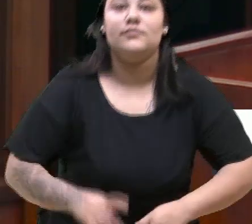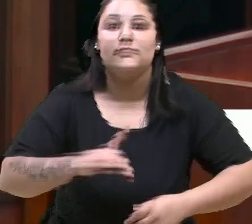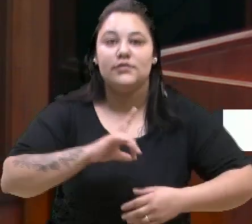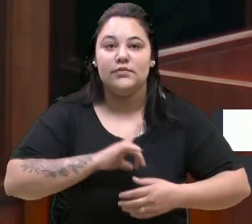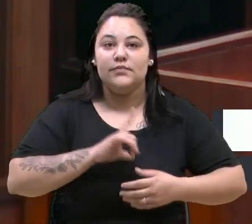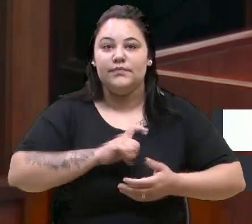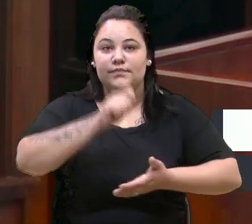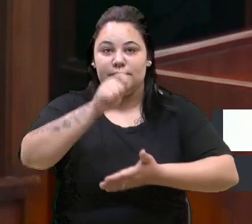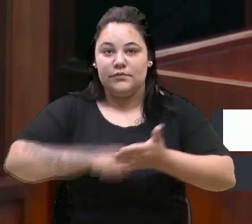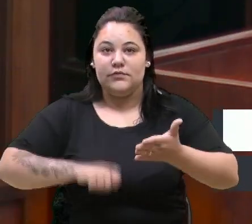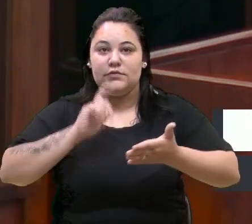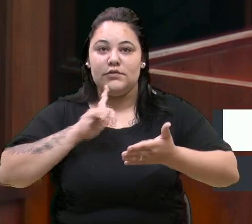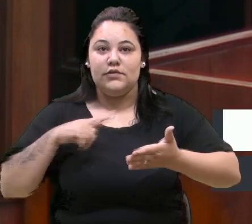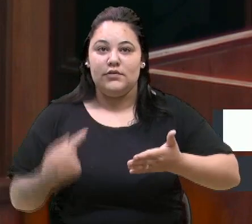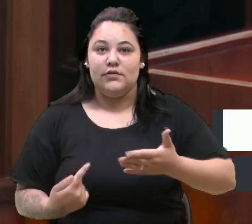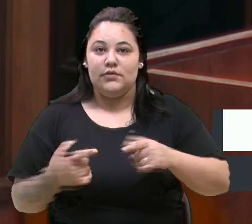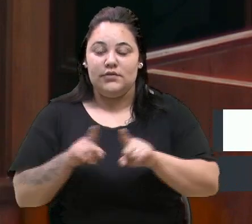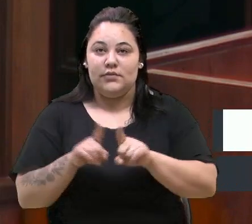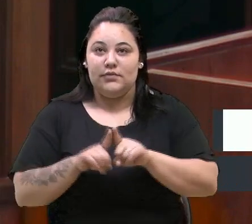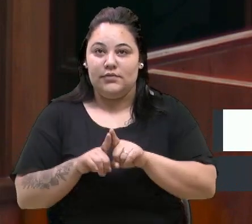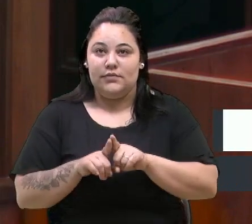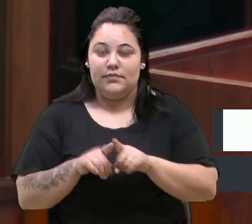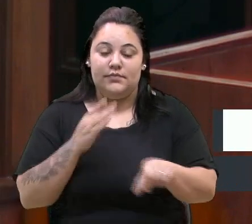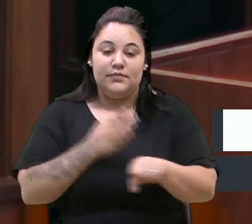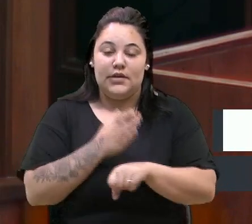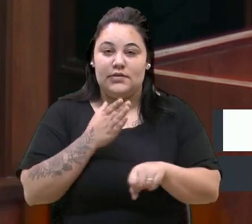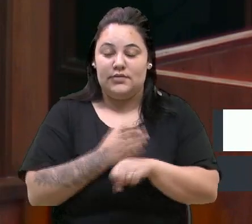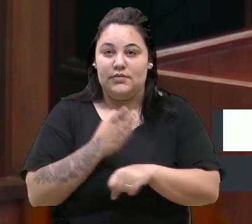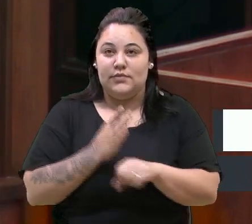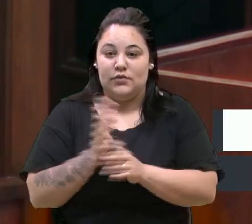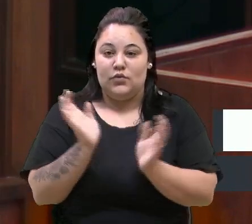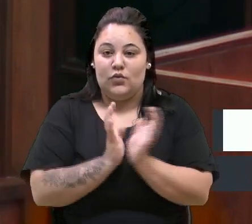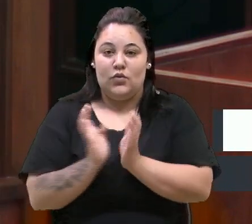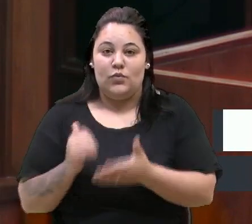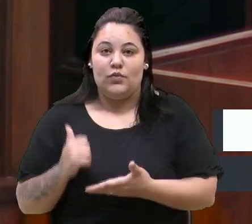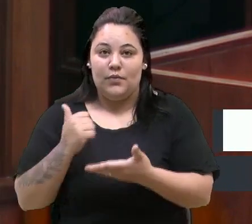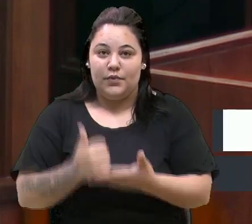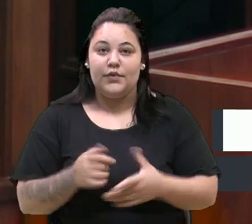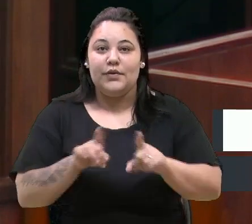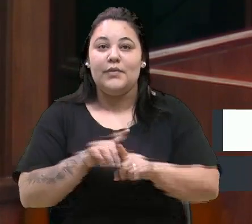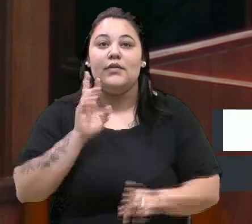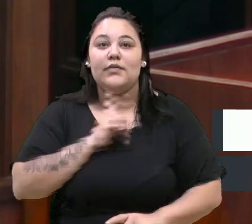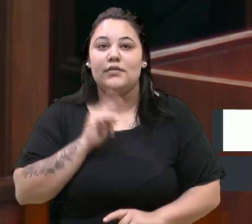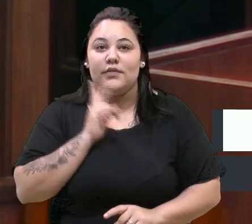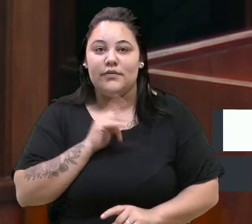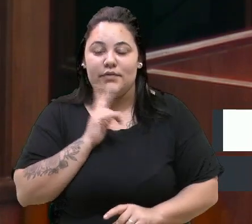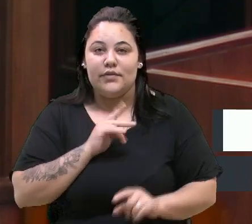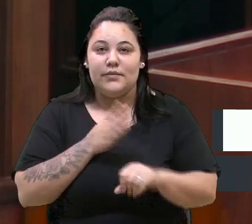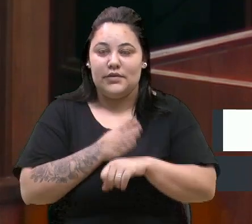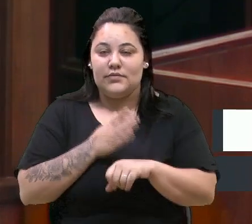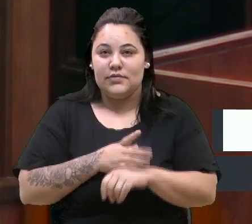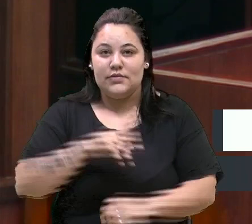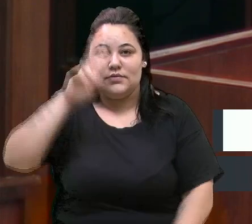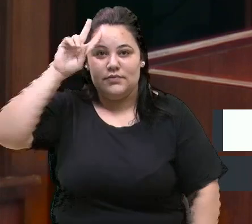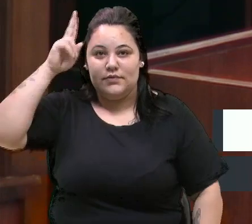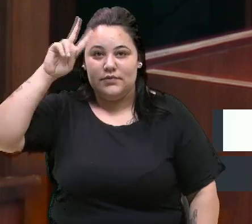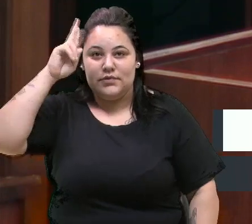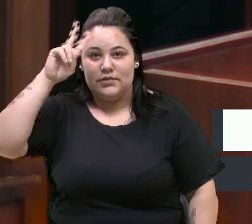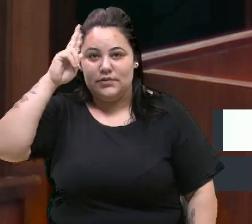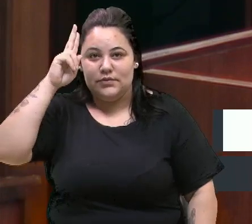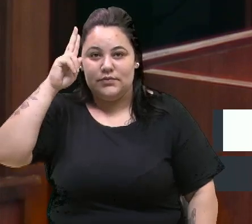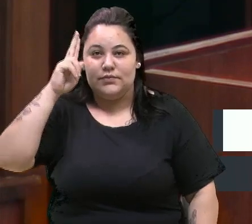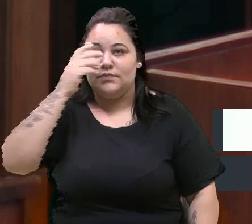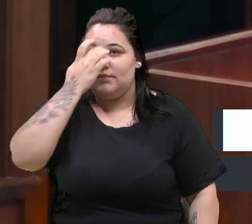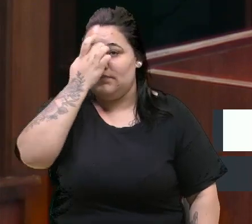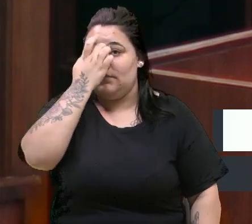a Gladys Fruit também assinou, que faz parte da Frente Parlamentar, o Renato Oliveira, o Velocindo Ues,